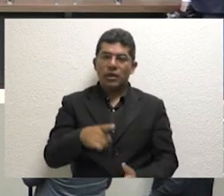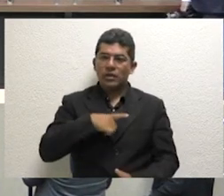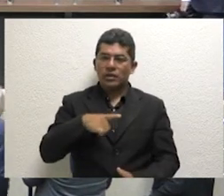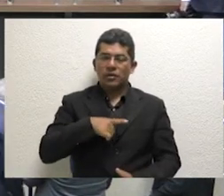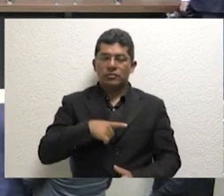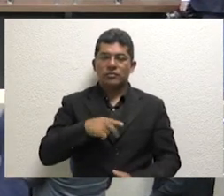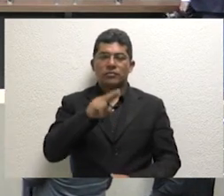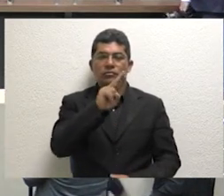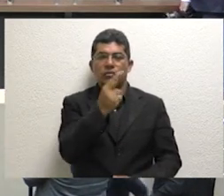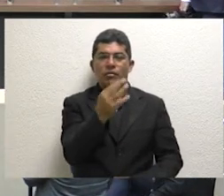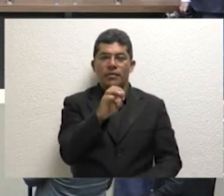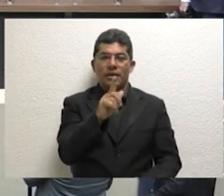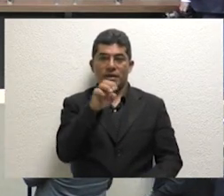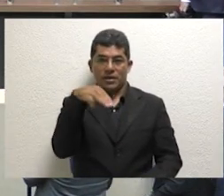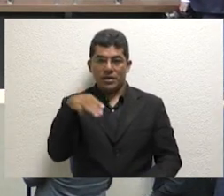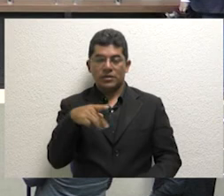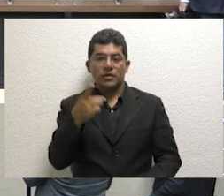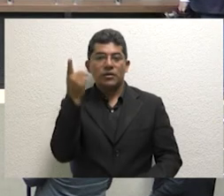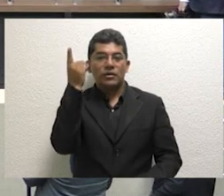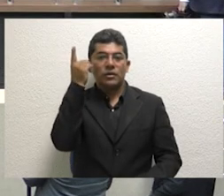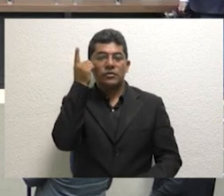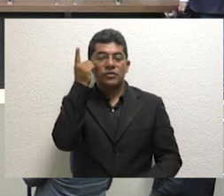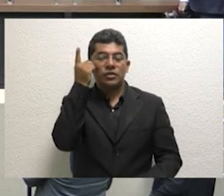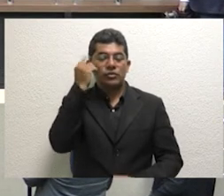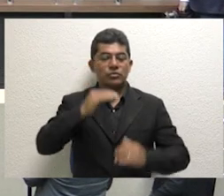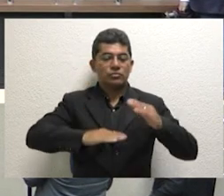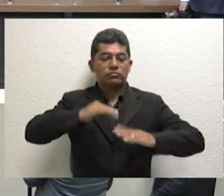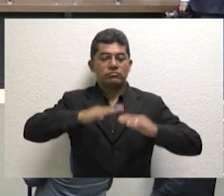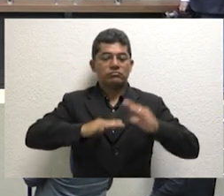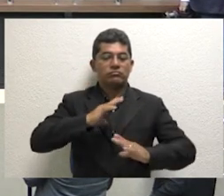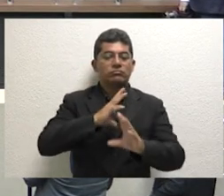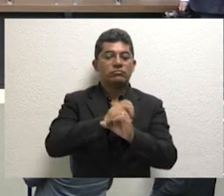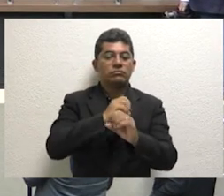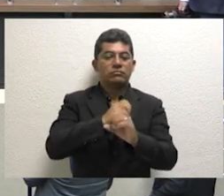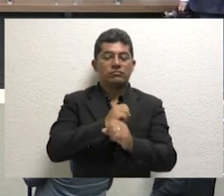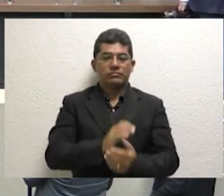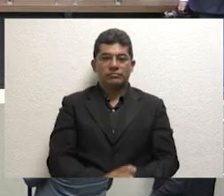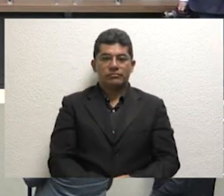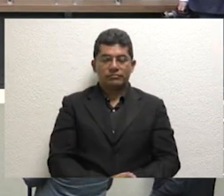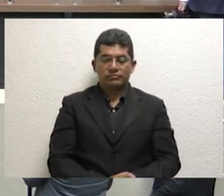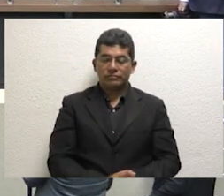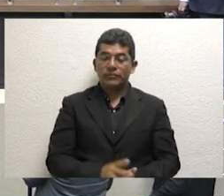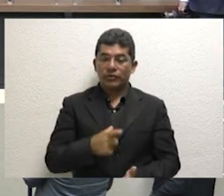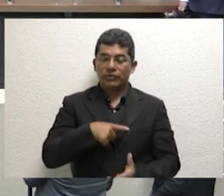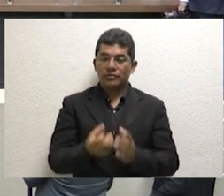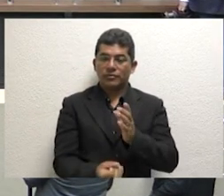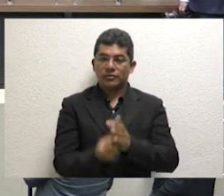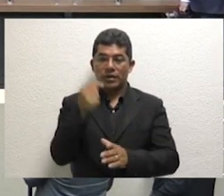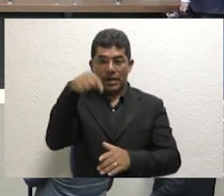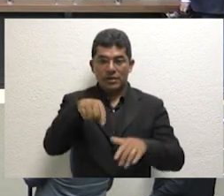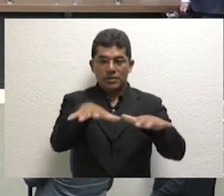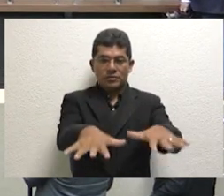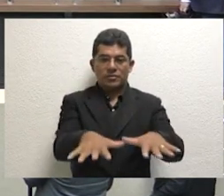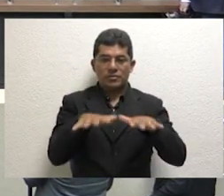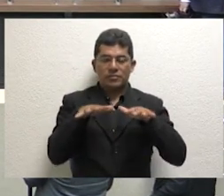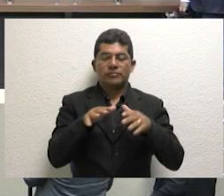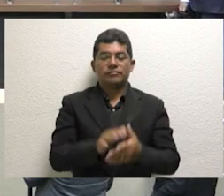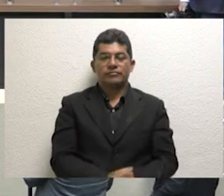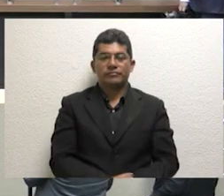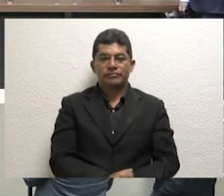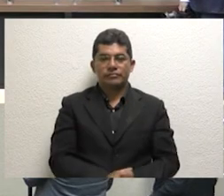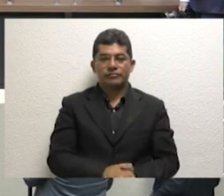homenagem ao dia do profissional da contabilidade que vai acontecer aqui mesmo no plenário Rua Araújo